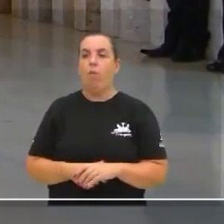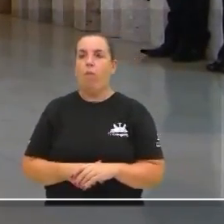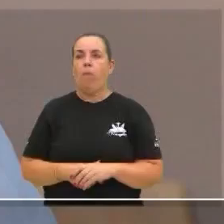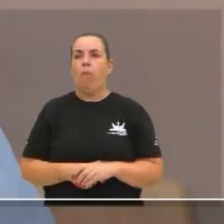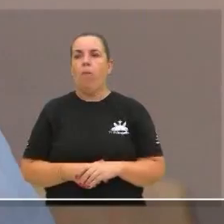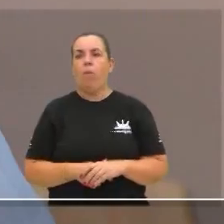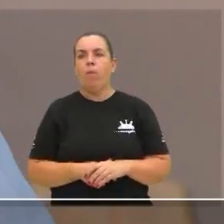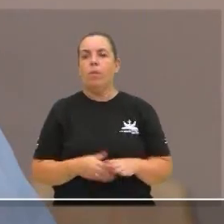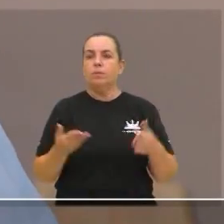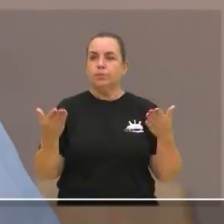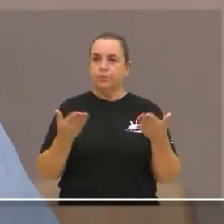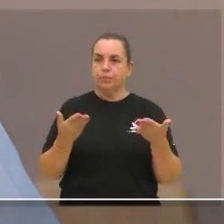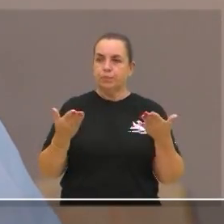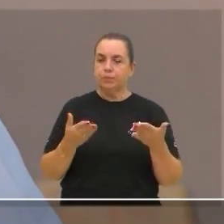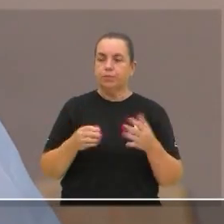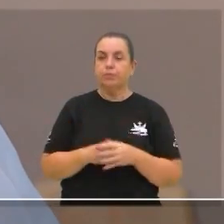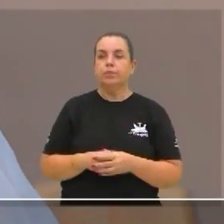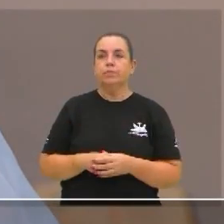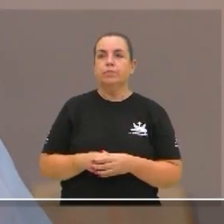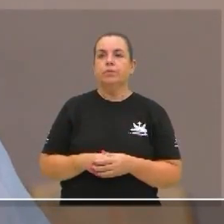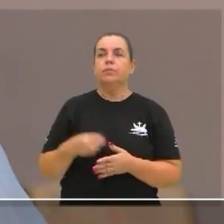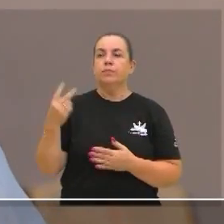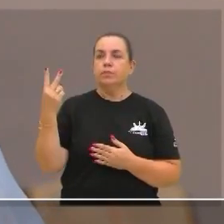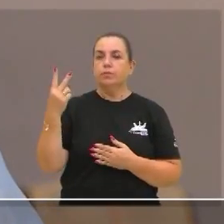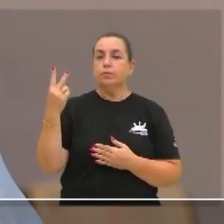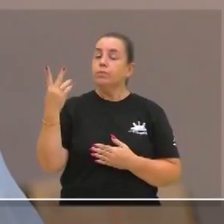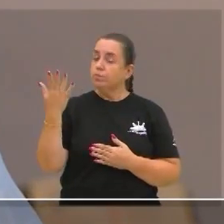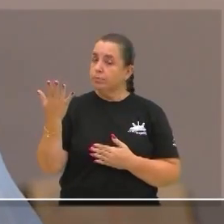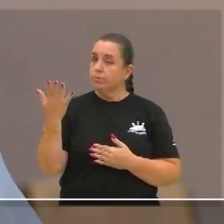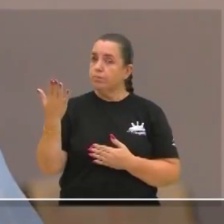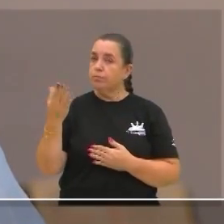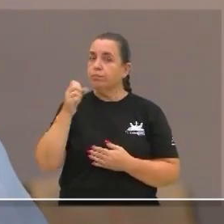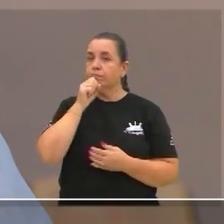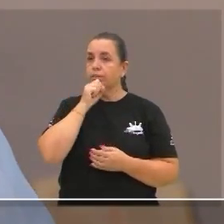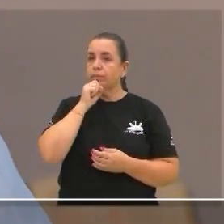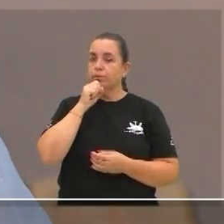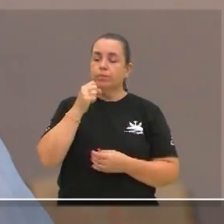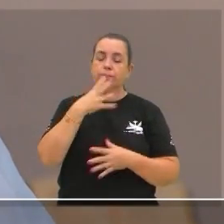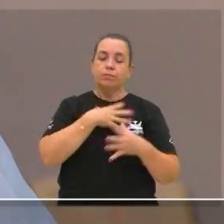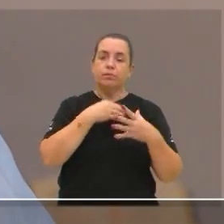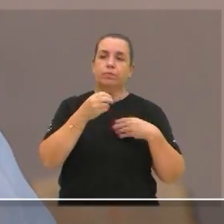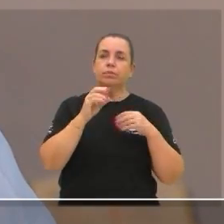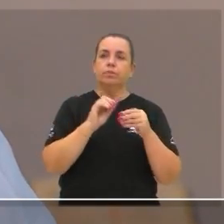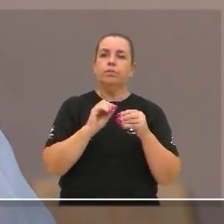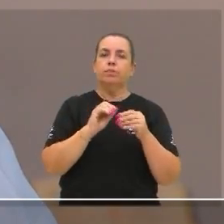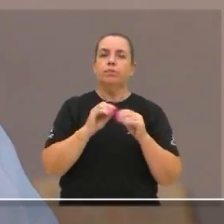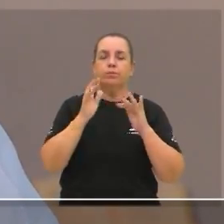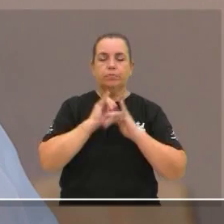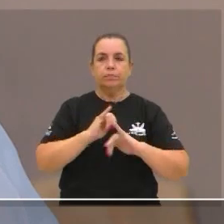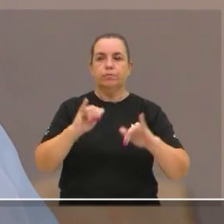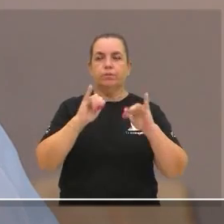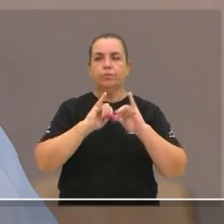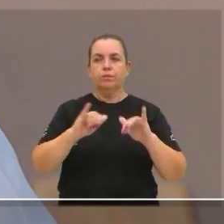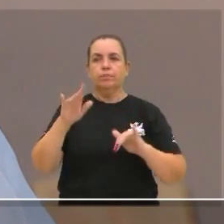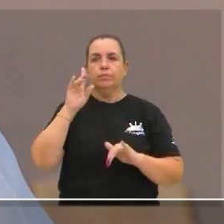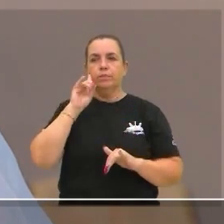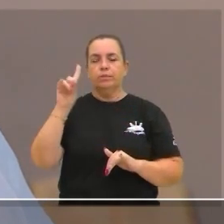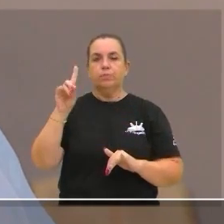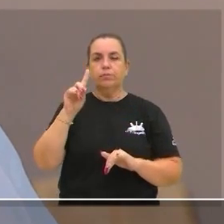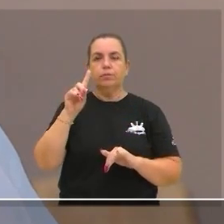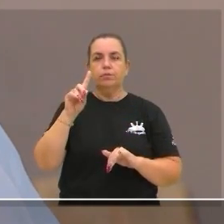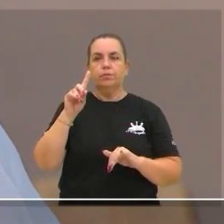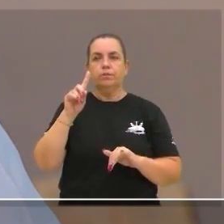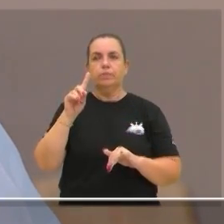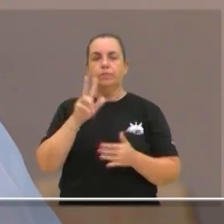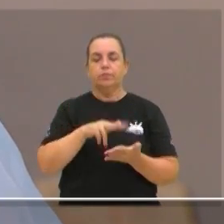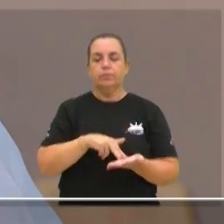Hoje, portanto, segundo a antiga tradição da Igreja, se faz o anúncio do dia da Páscoa